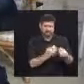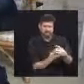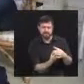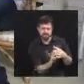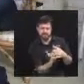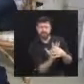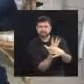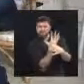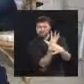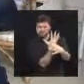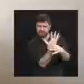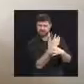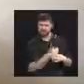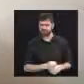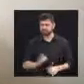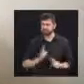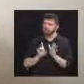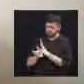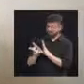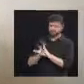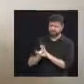Vou fazer uma contrapergunta para você.